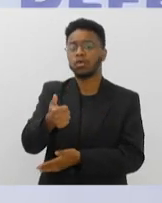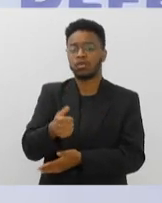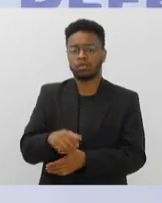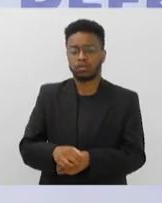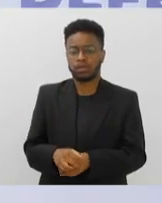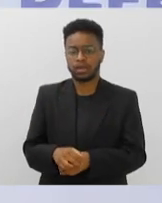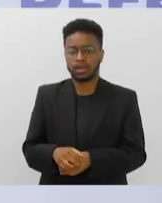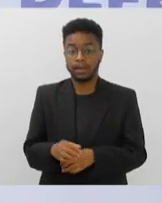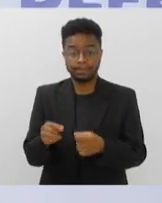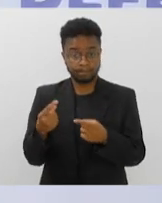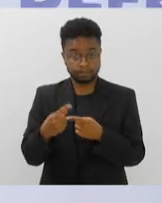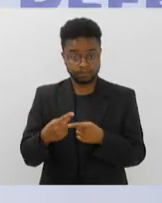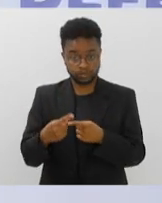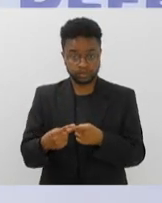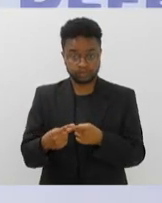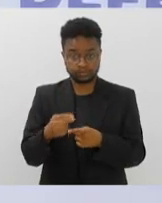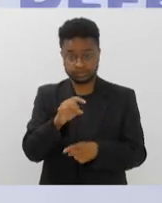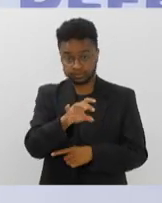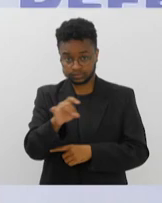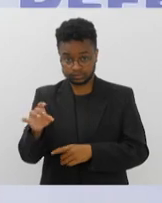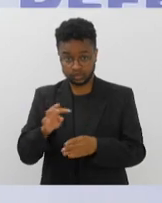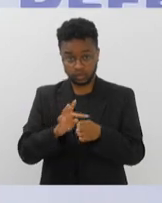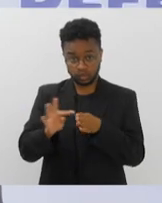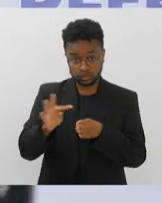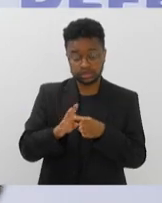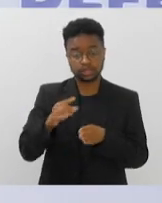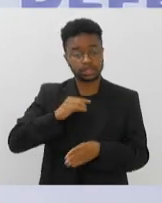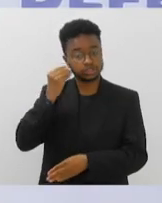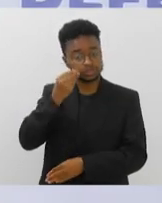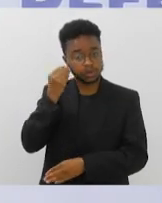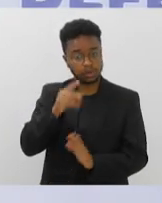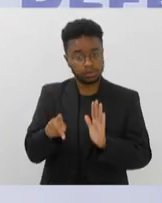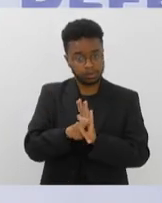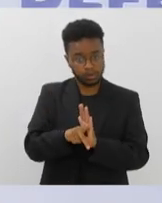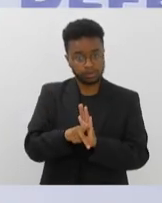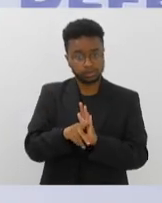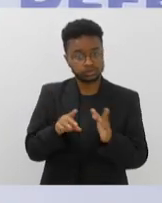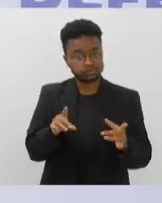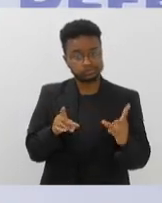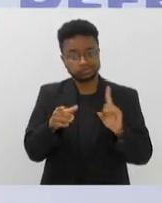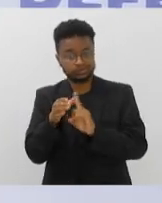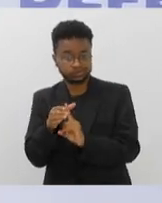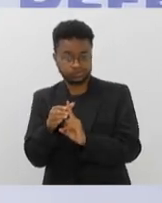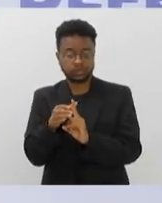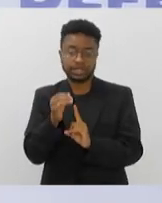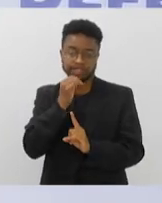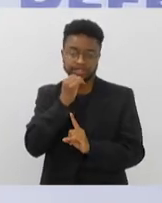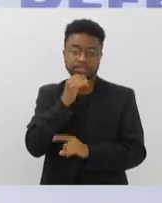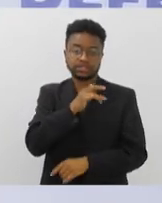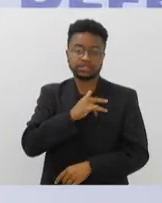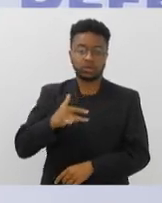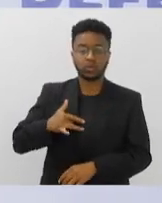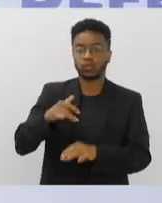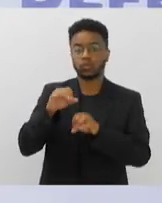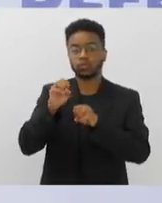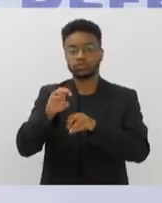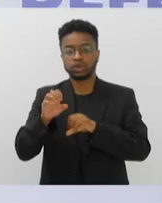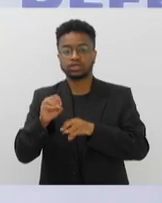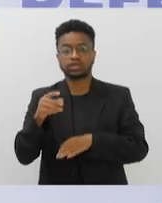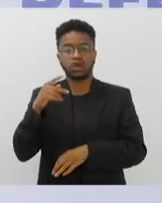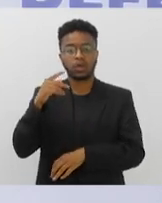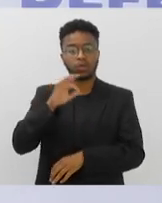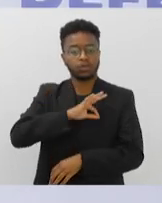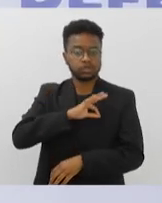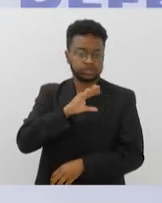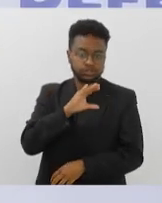eh eh Conselheiro com a sua expertise agregar no conselho se a gente tá falando saúde educação eh Polícia